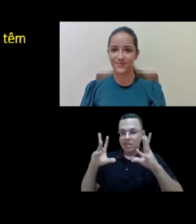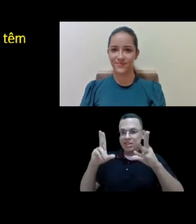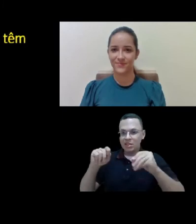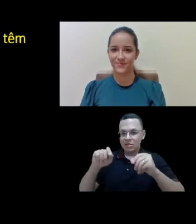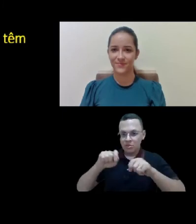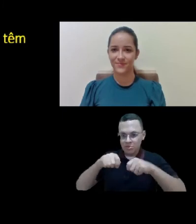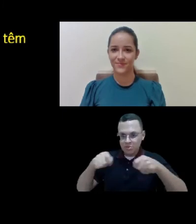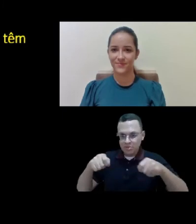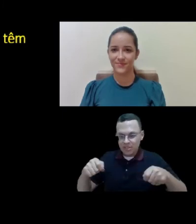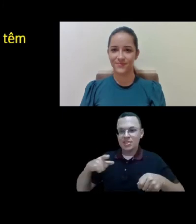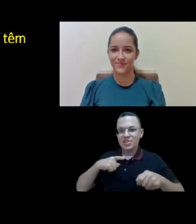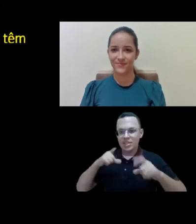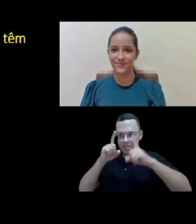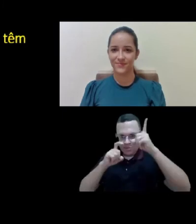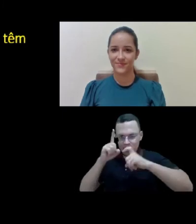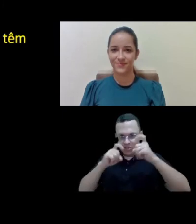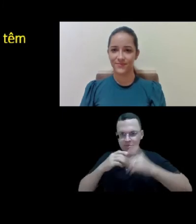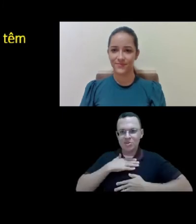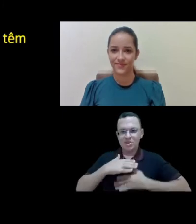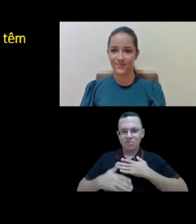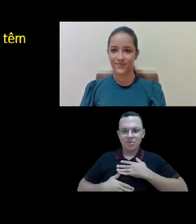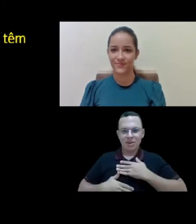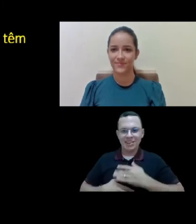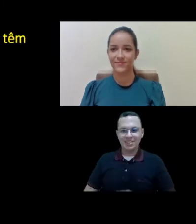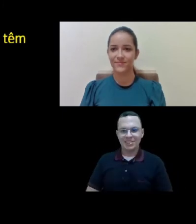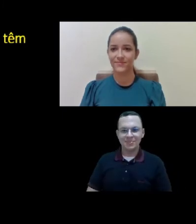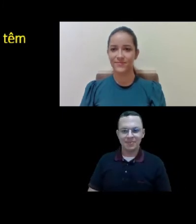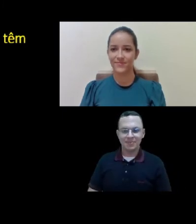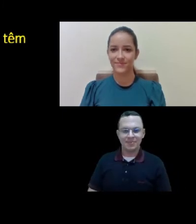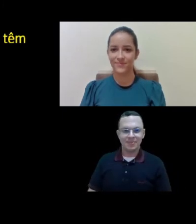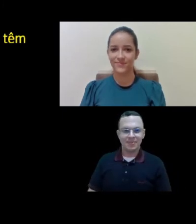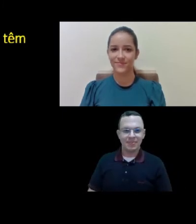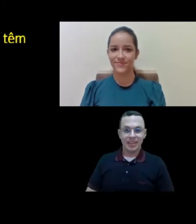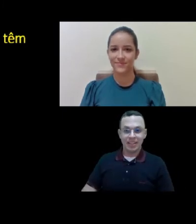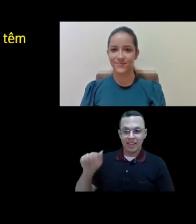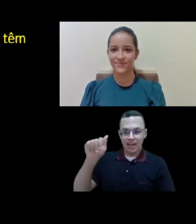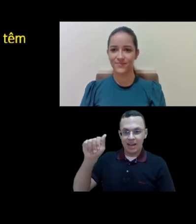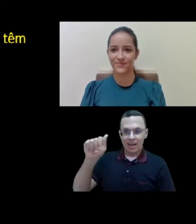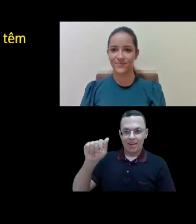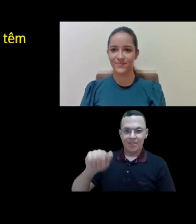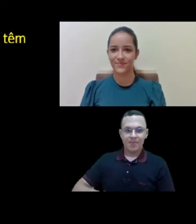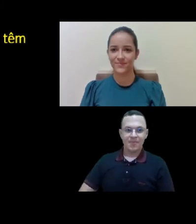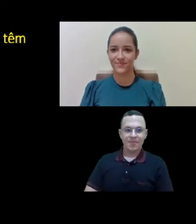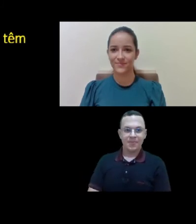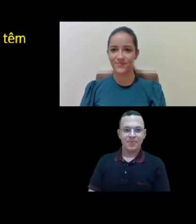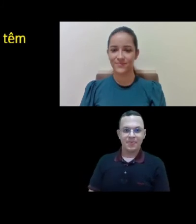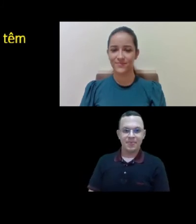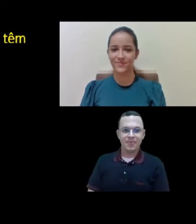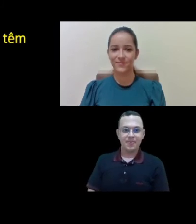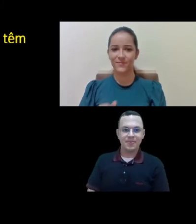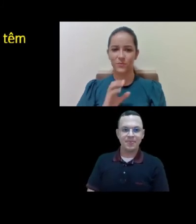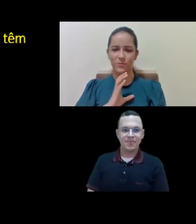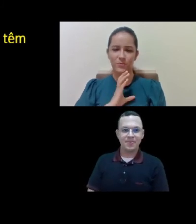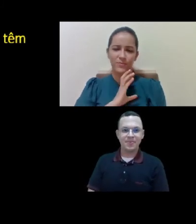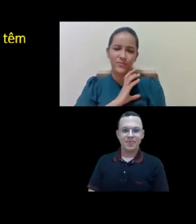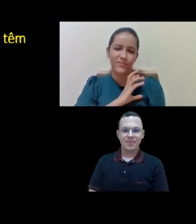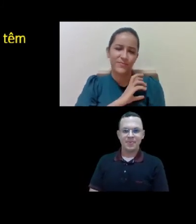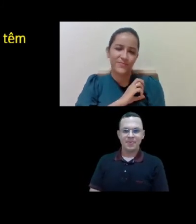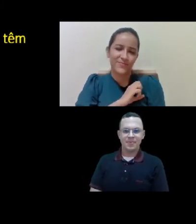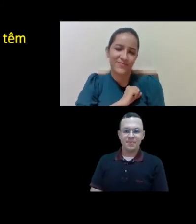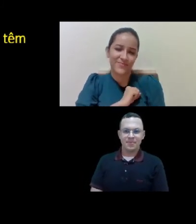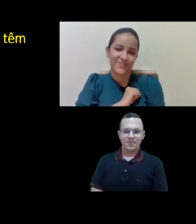alternativa que todos os sinais têm expressões não manuais? A,